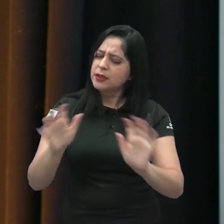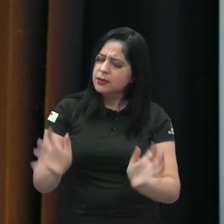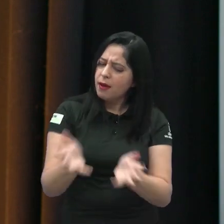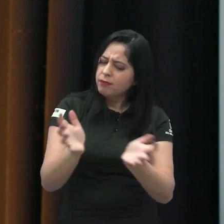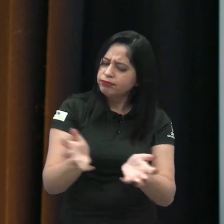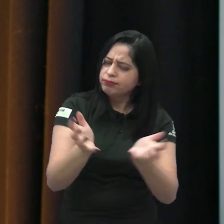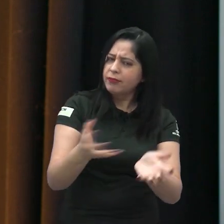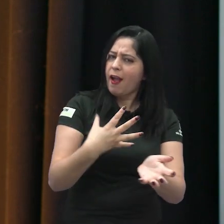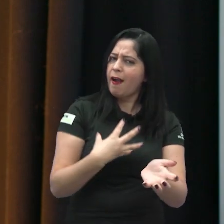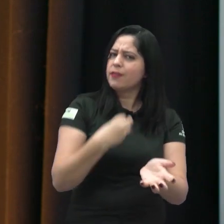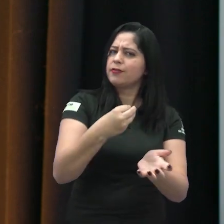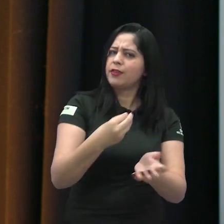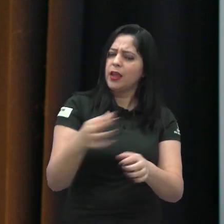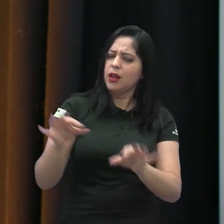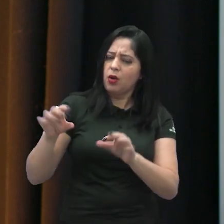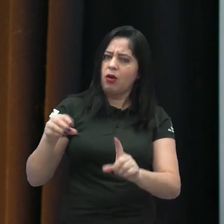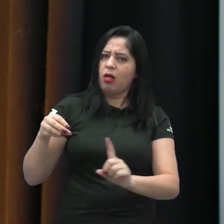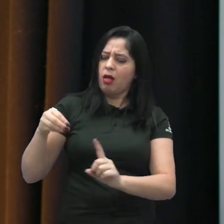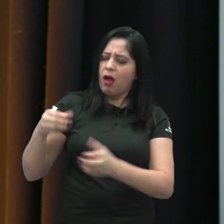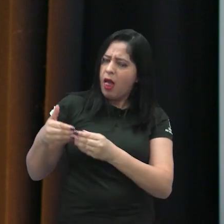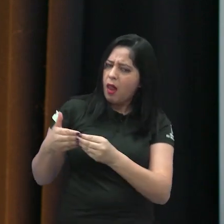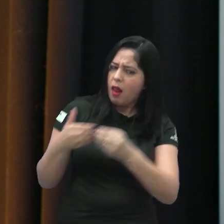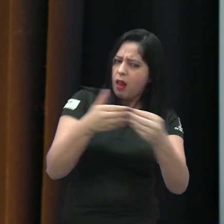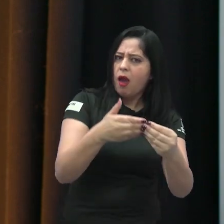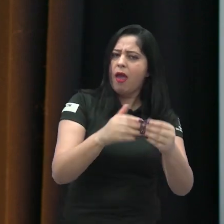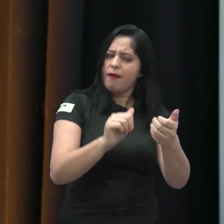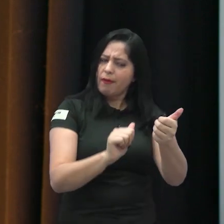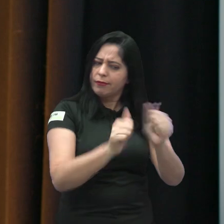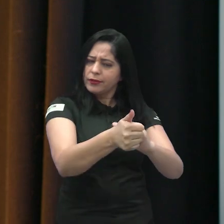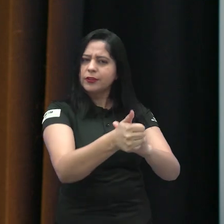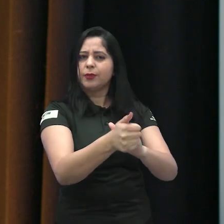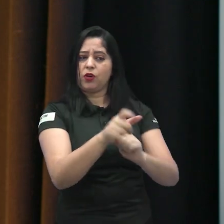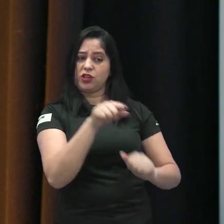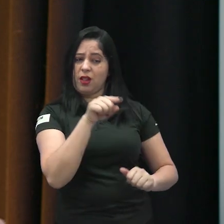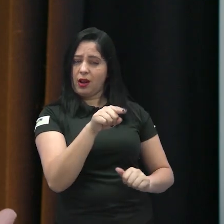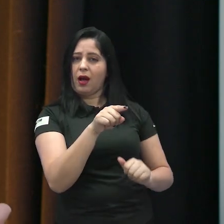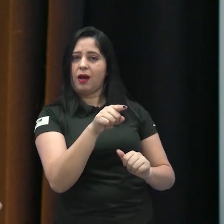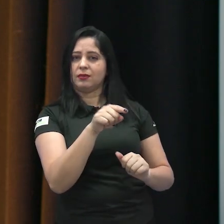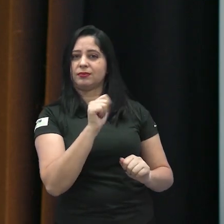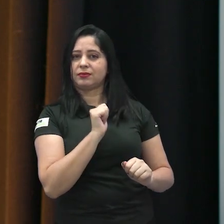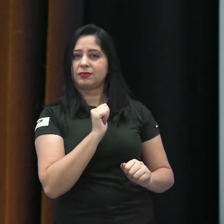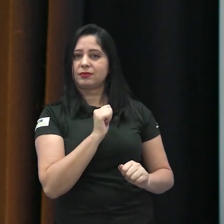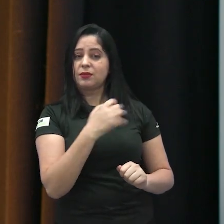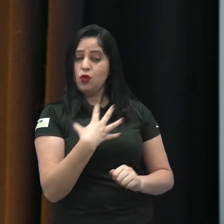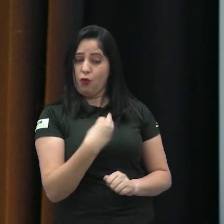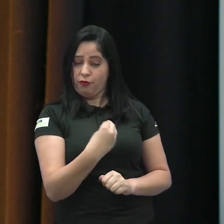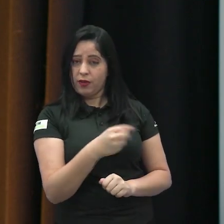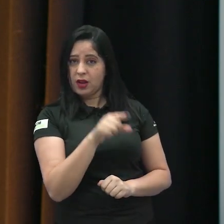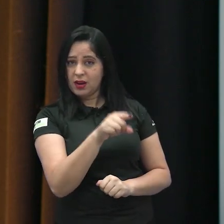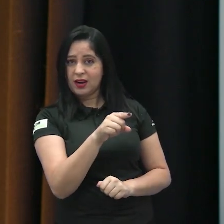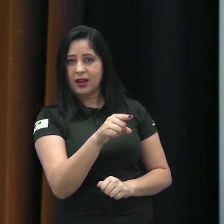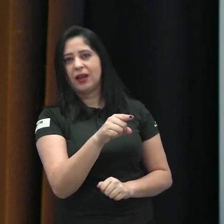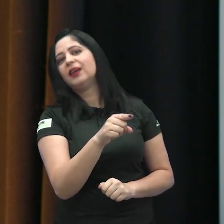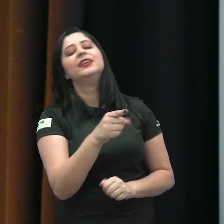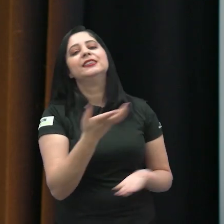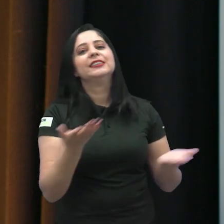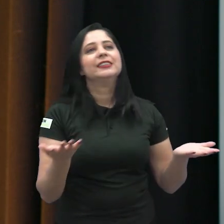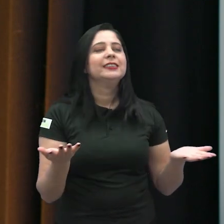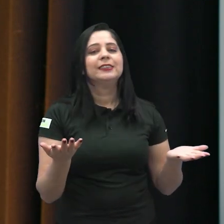que você pode fazer na vida do seu filho é desde cedo colocar ele no esporte, onde ele vai conseguir